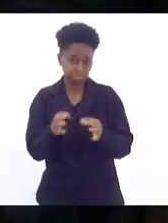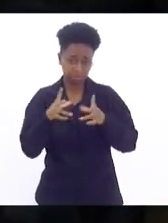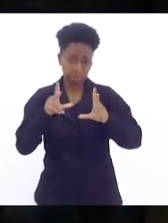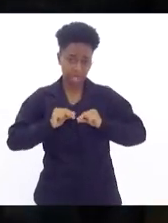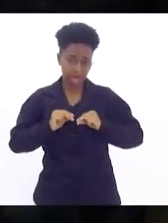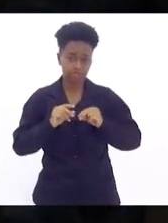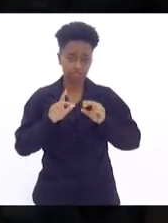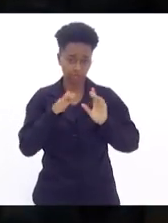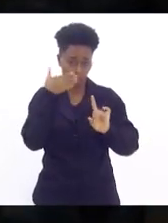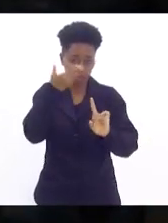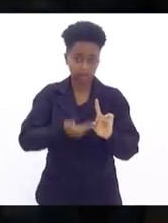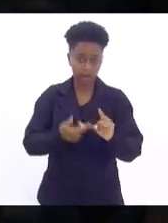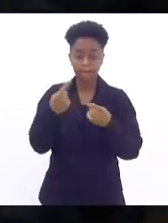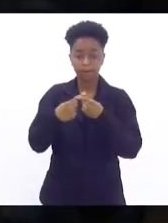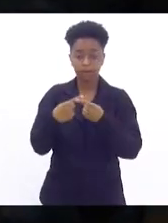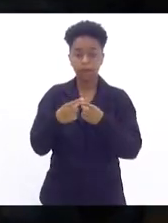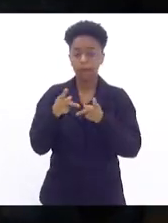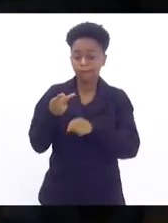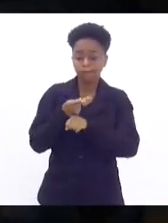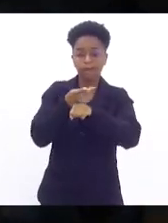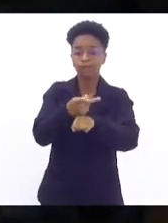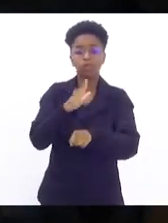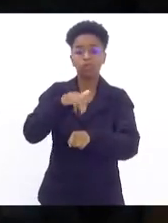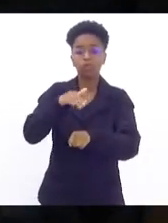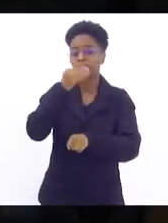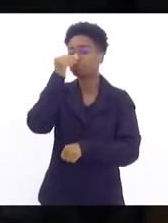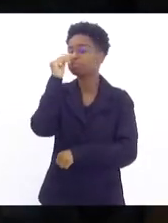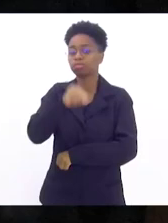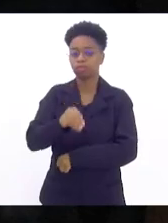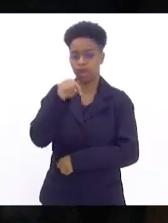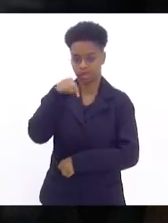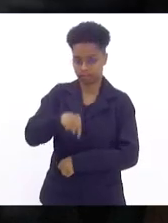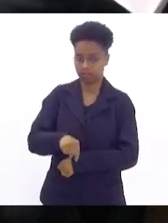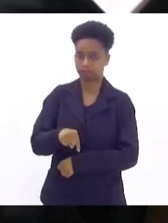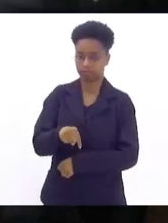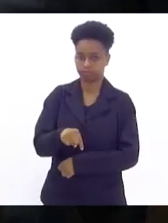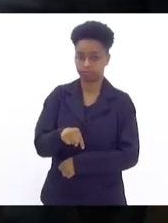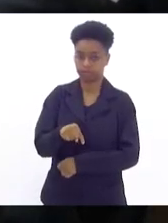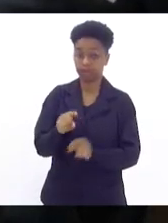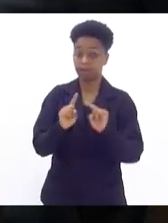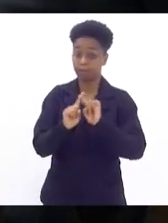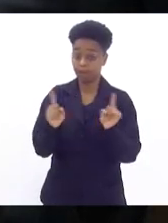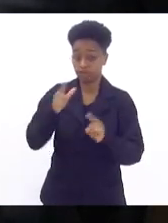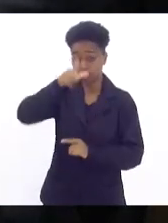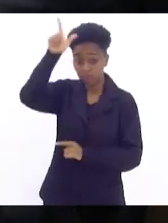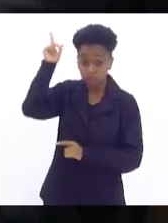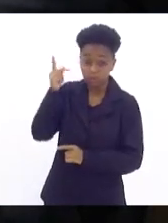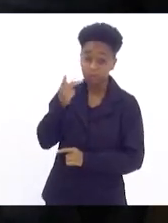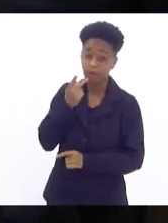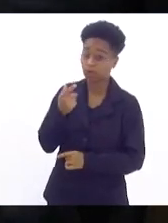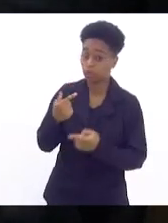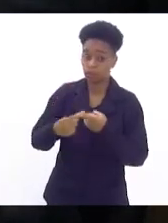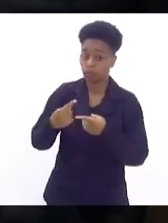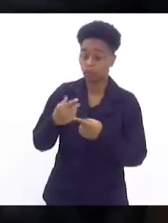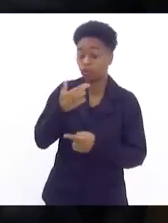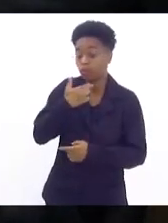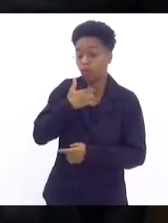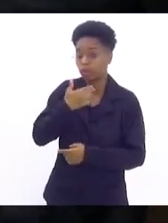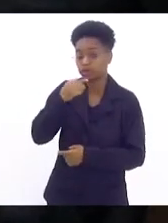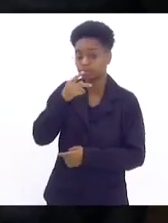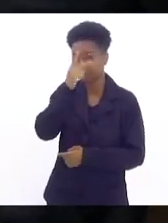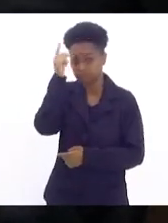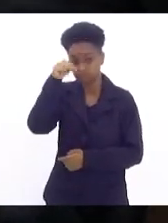tanto é que os prêmios lendários nunca foram rejeitados aqui no plenário da casa agora Deputado Luiz Paulo não pode um deputado nessa casa